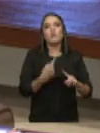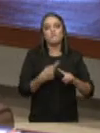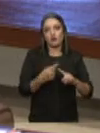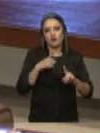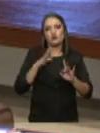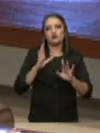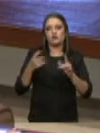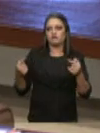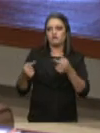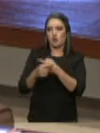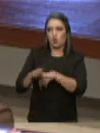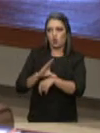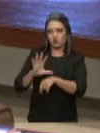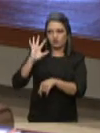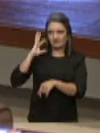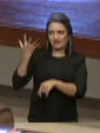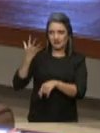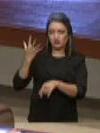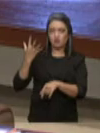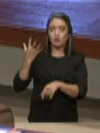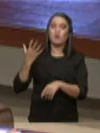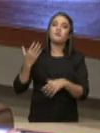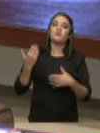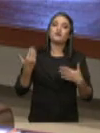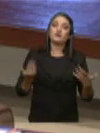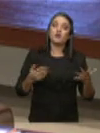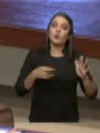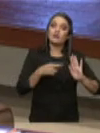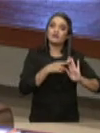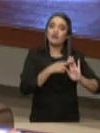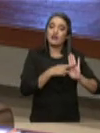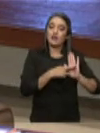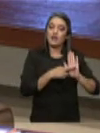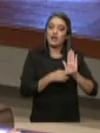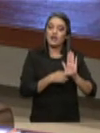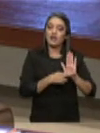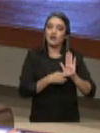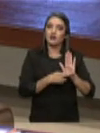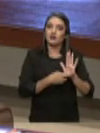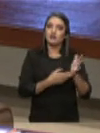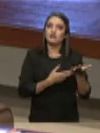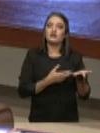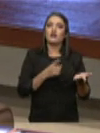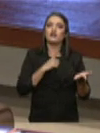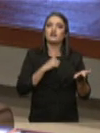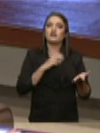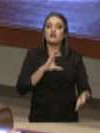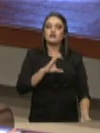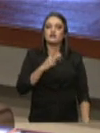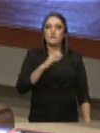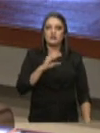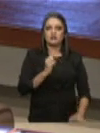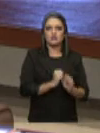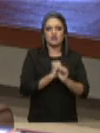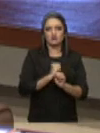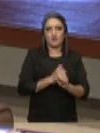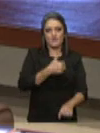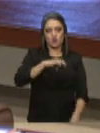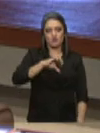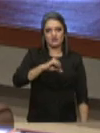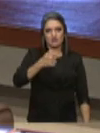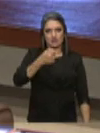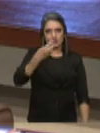declaração de constitucionalidade, essa regra foi inicialmente introduzida no CPC de 73, através